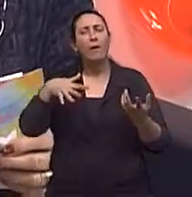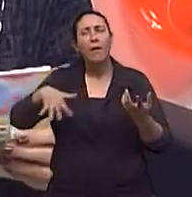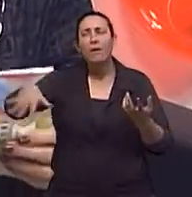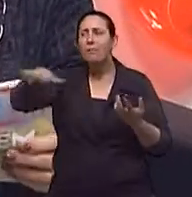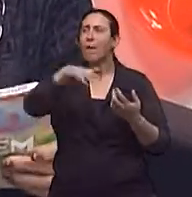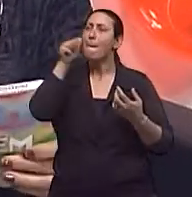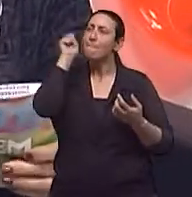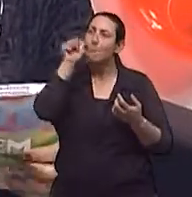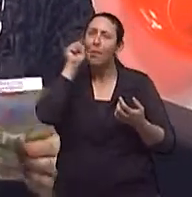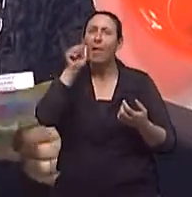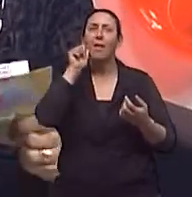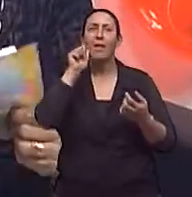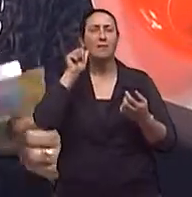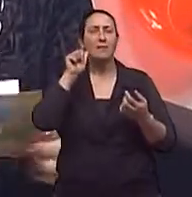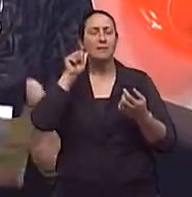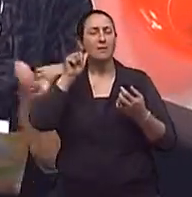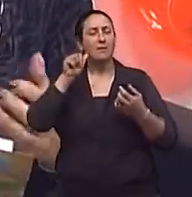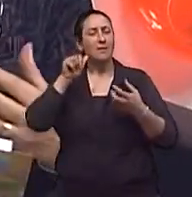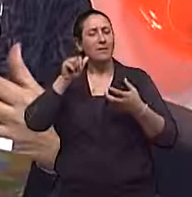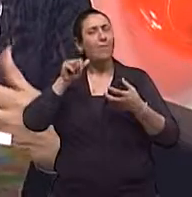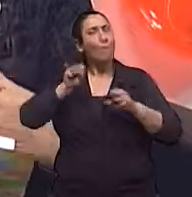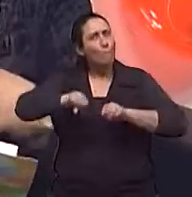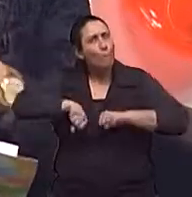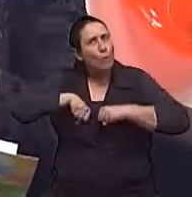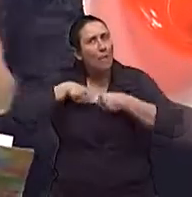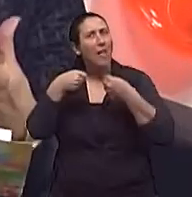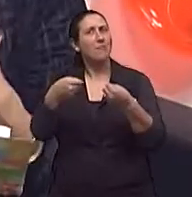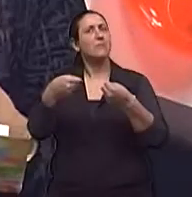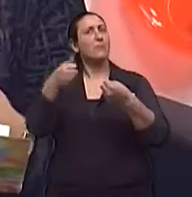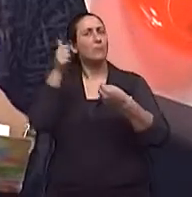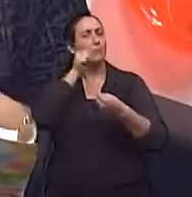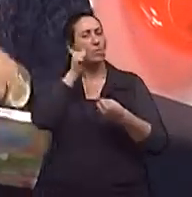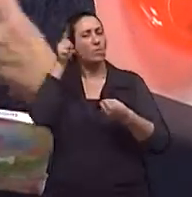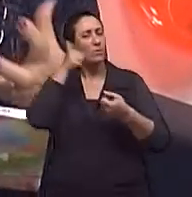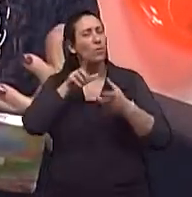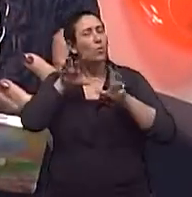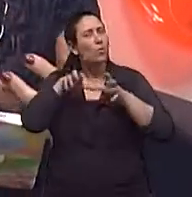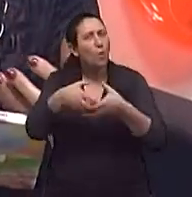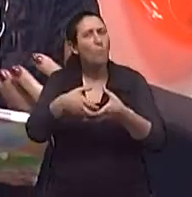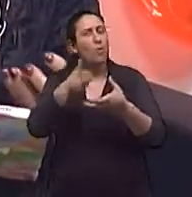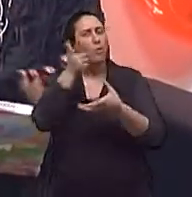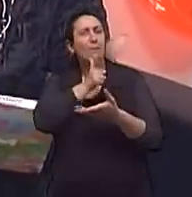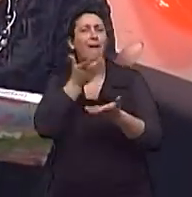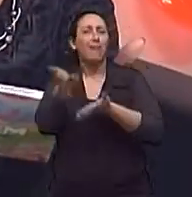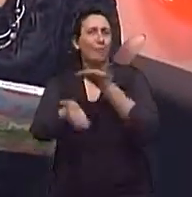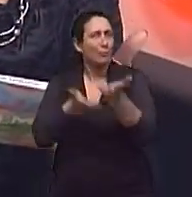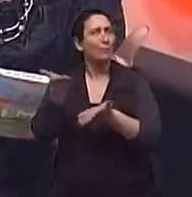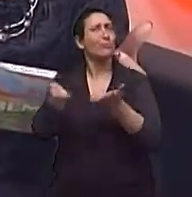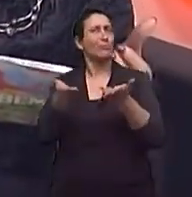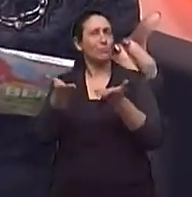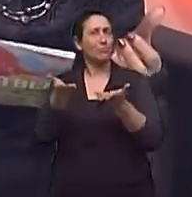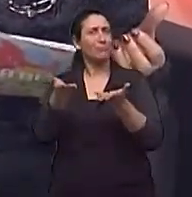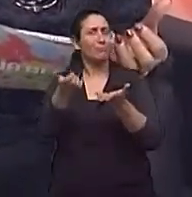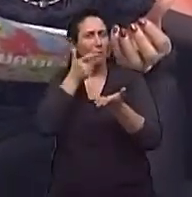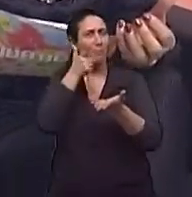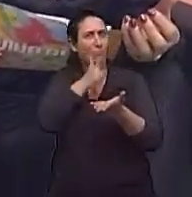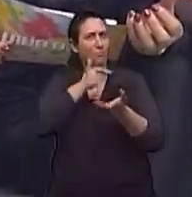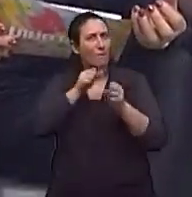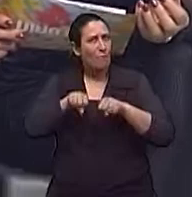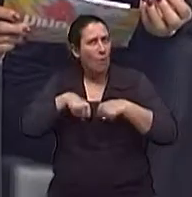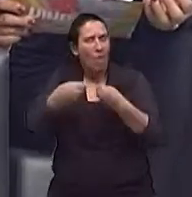essas mulheres acolhidas se fortalecem pelo grupo e pelo atendimento que está sendo dado a elas